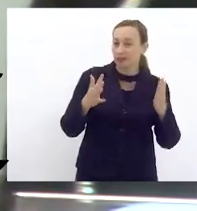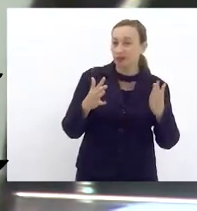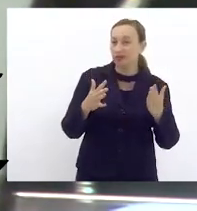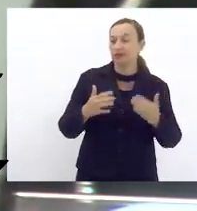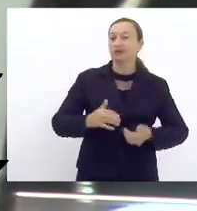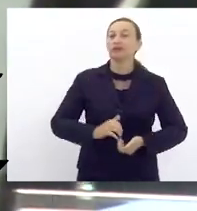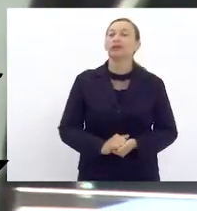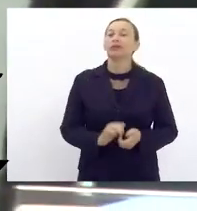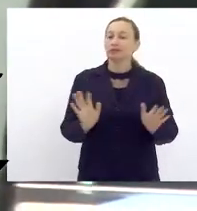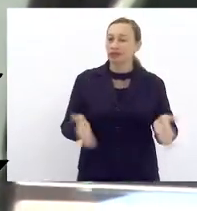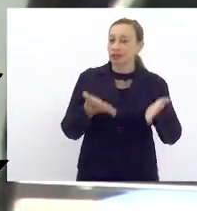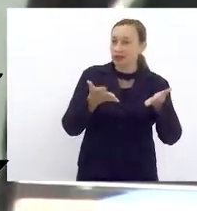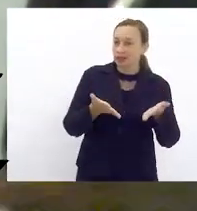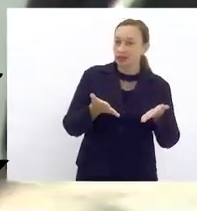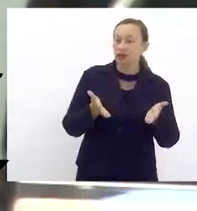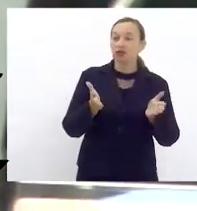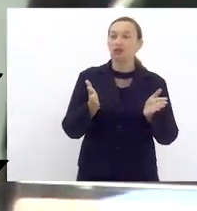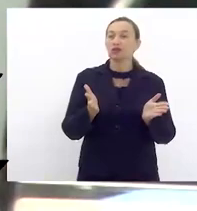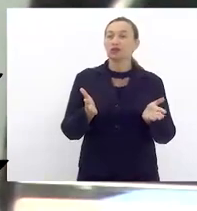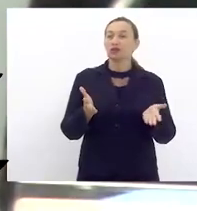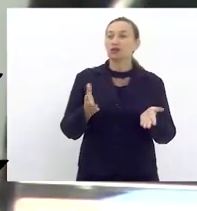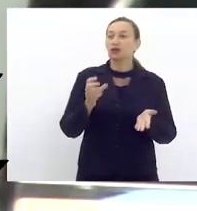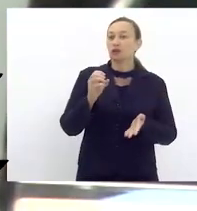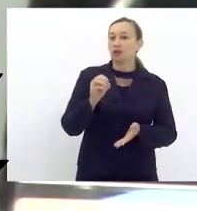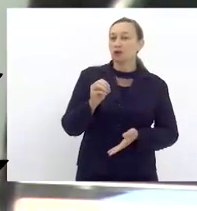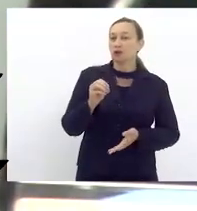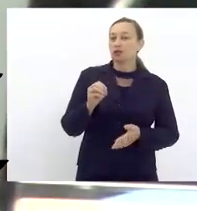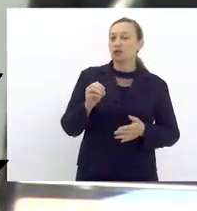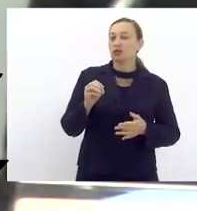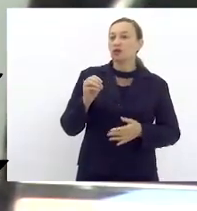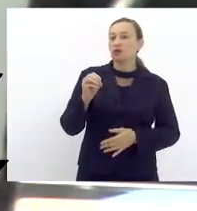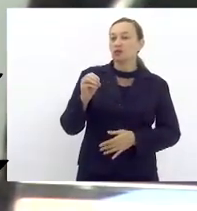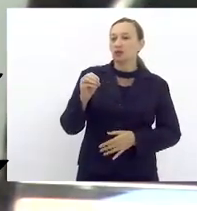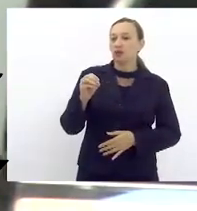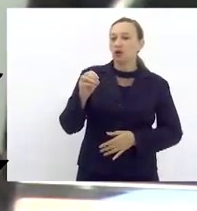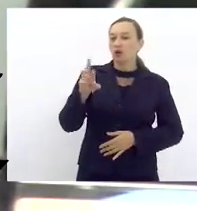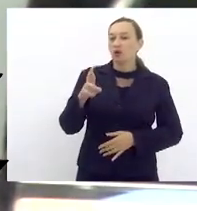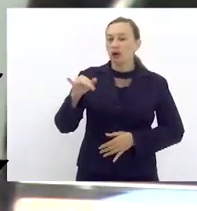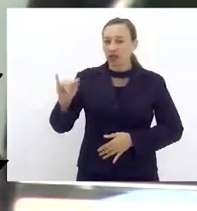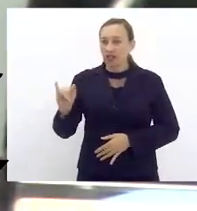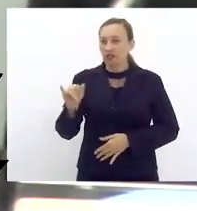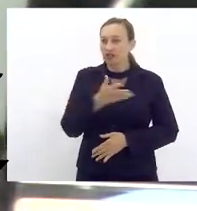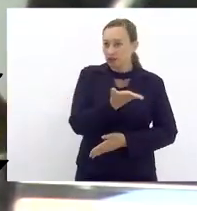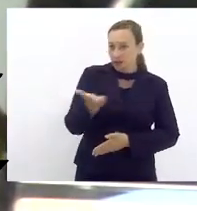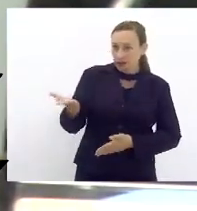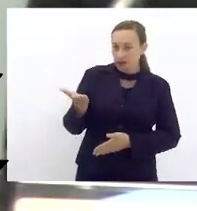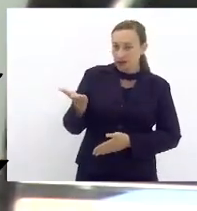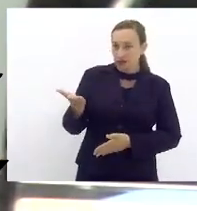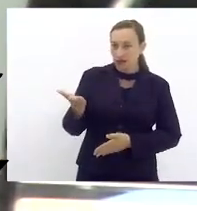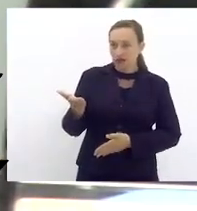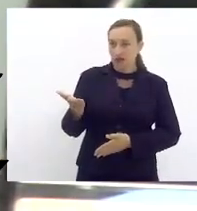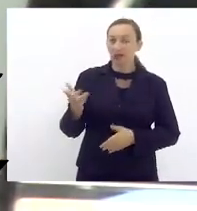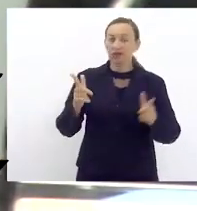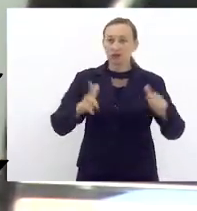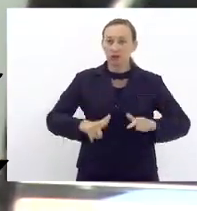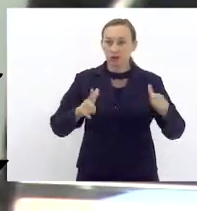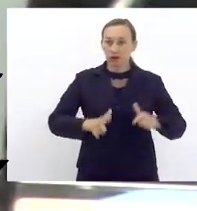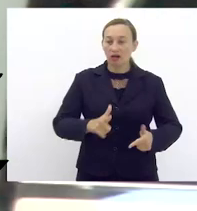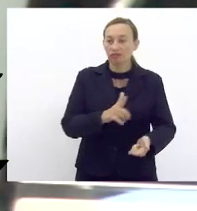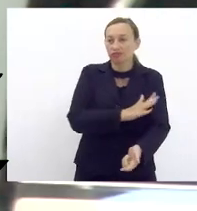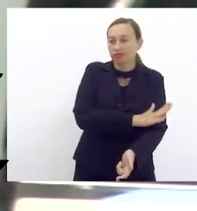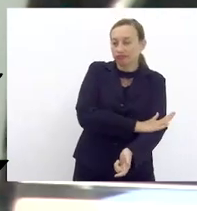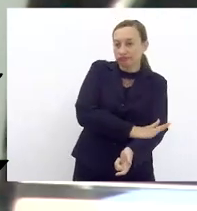a iniciativa que o ori de vocês iluminou que tem que olhar para esse lugar que é do racismo religioso